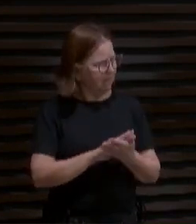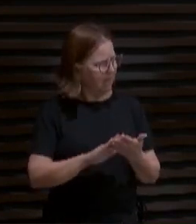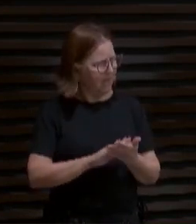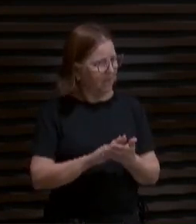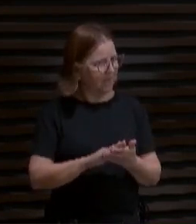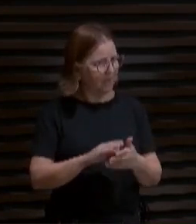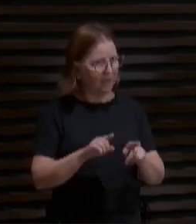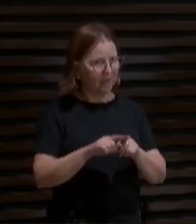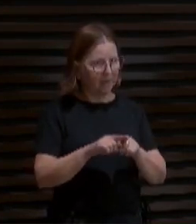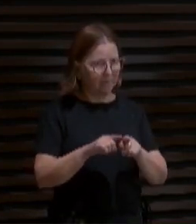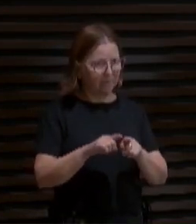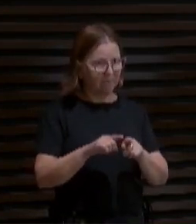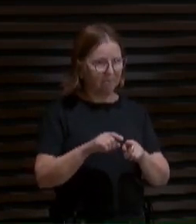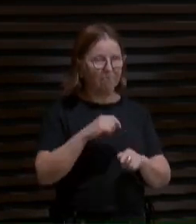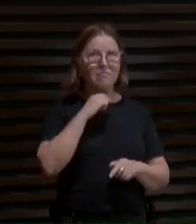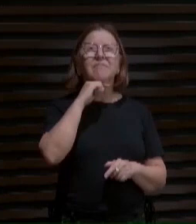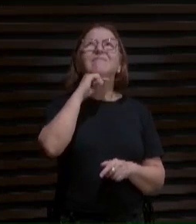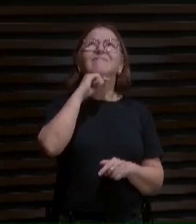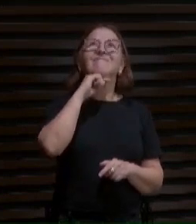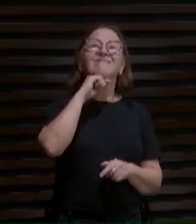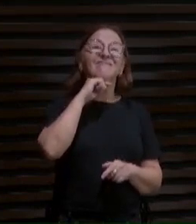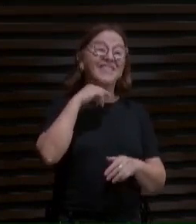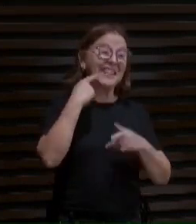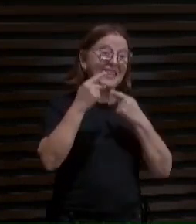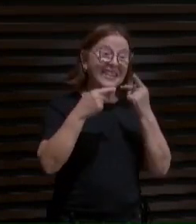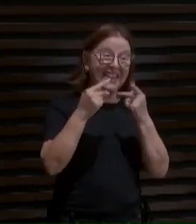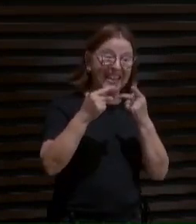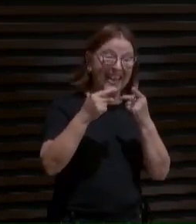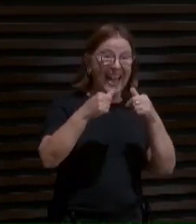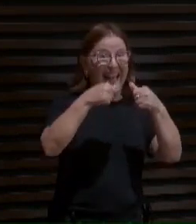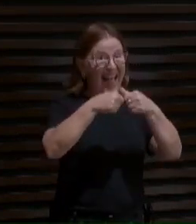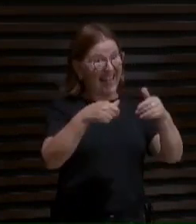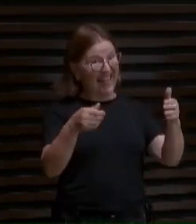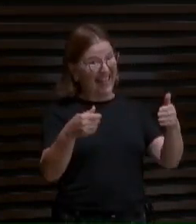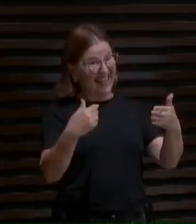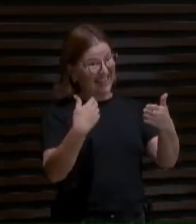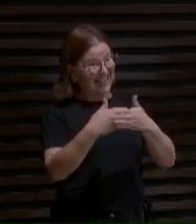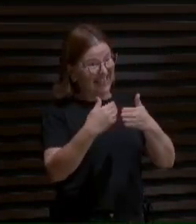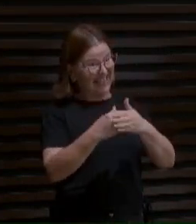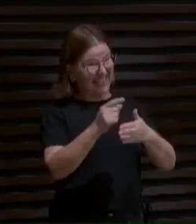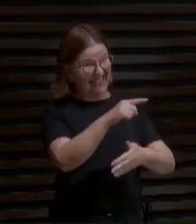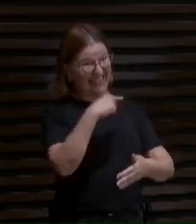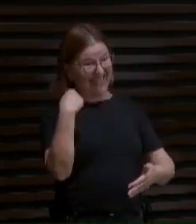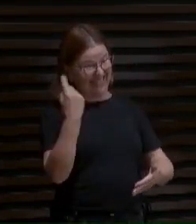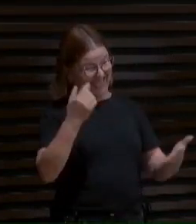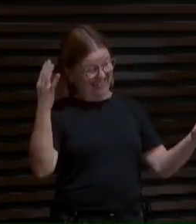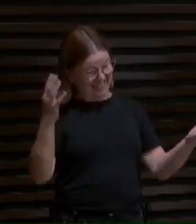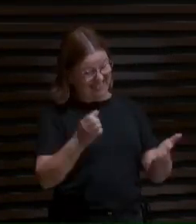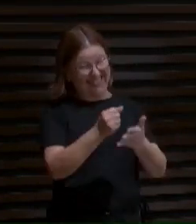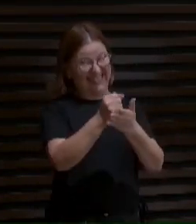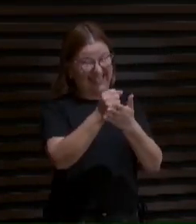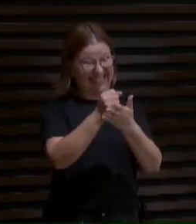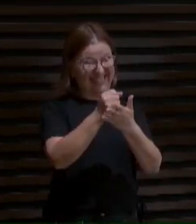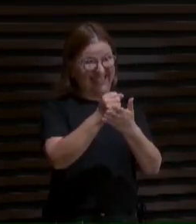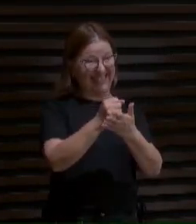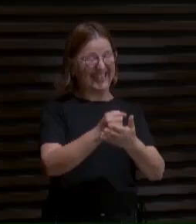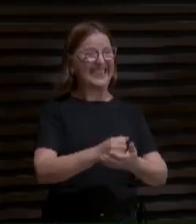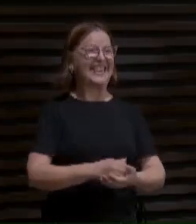levantar a cabeça e dizer: está chegando a nossa redenção.